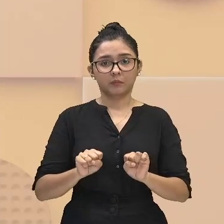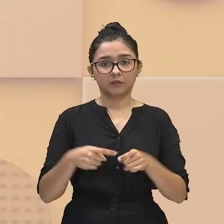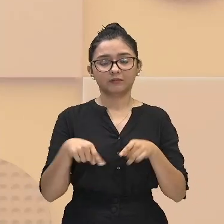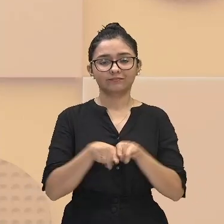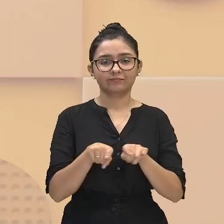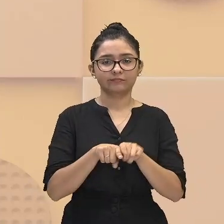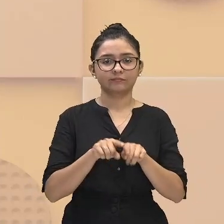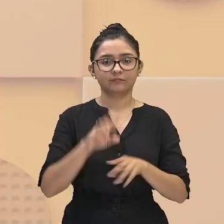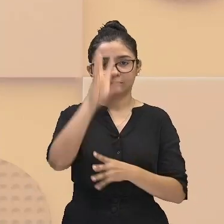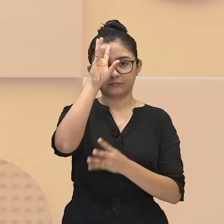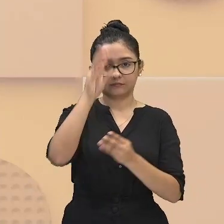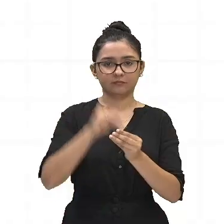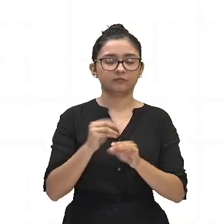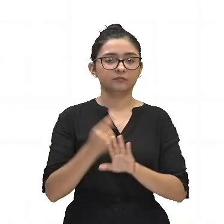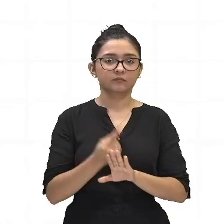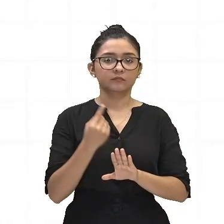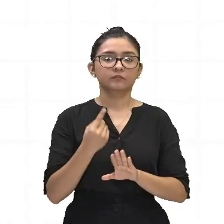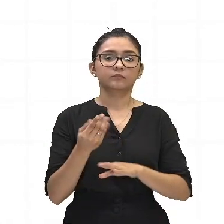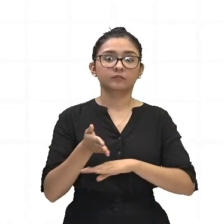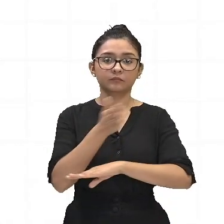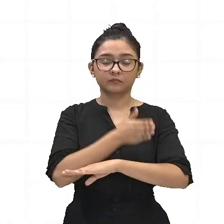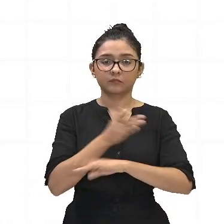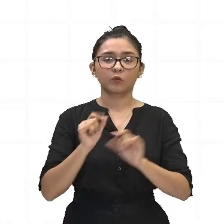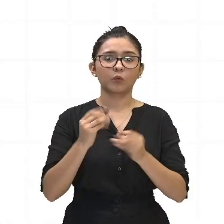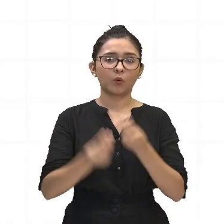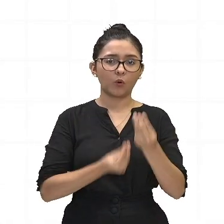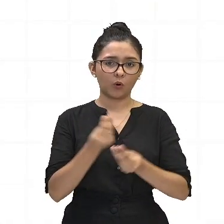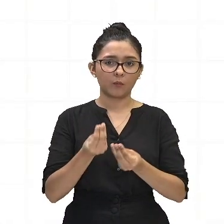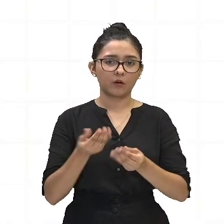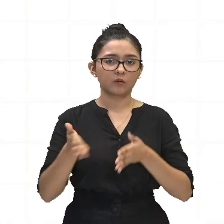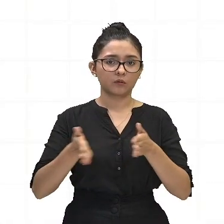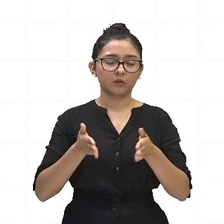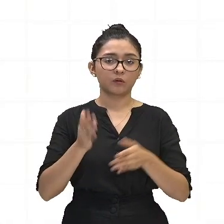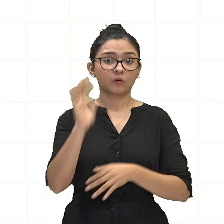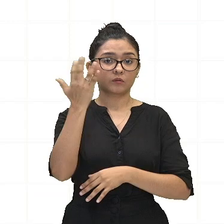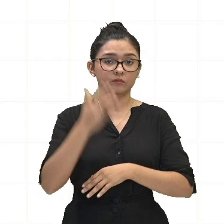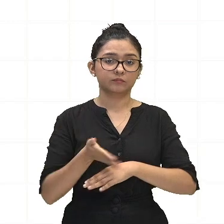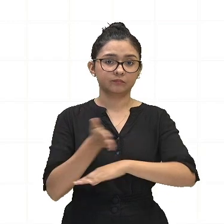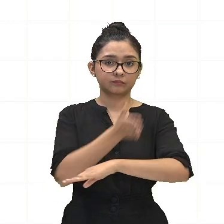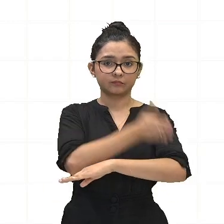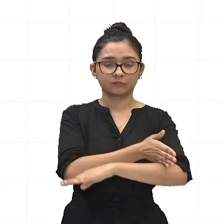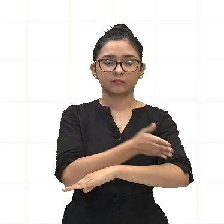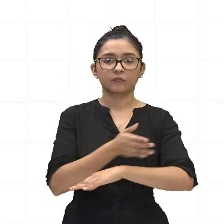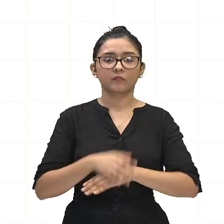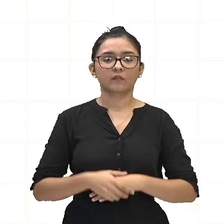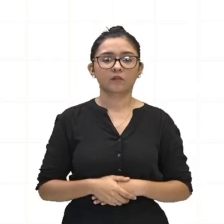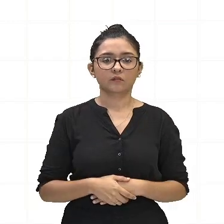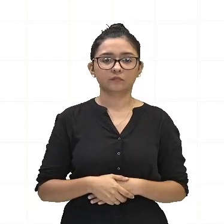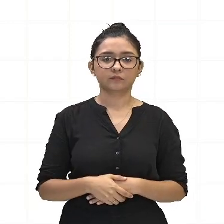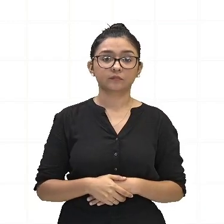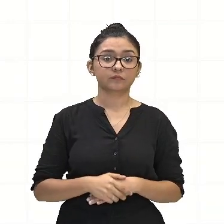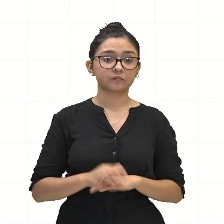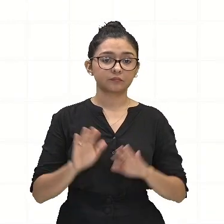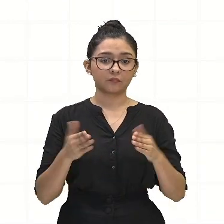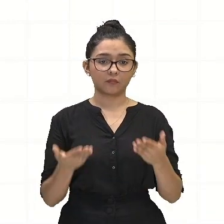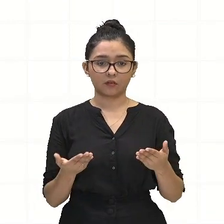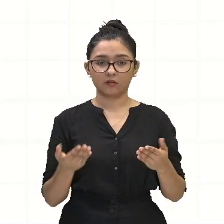entender os antecedentes. Como ocorria ali no período da Alta Idade Média? A